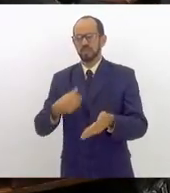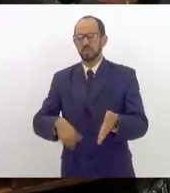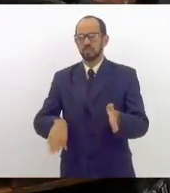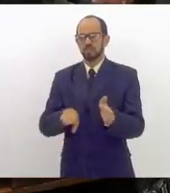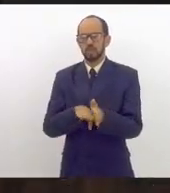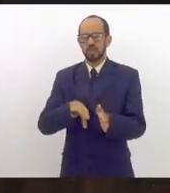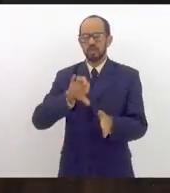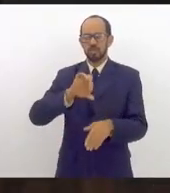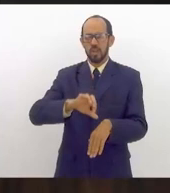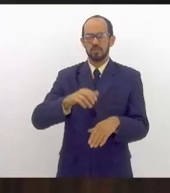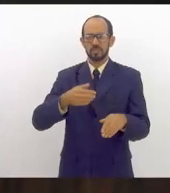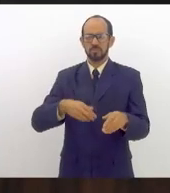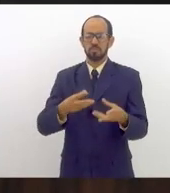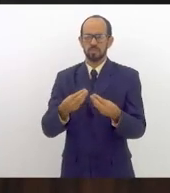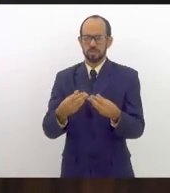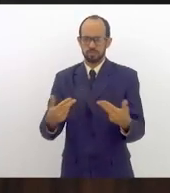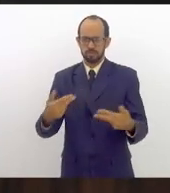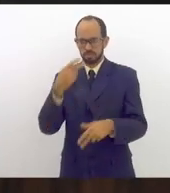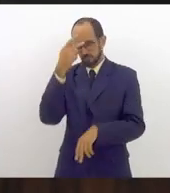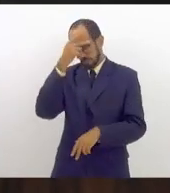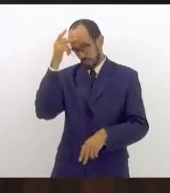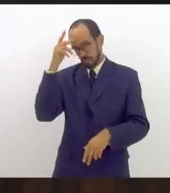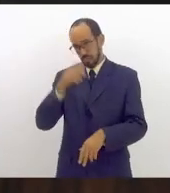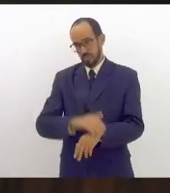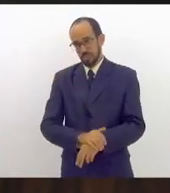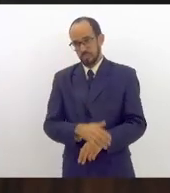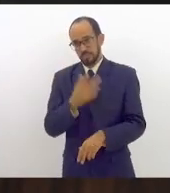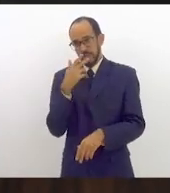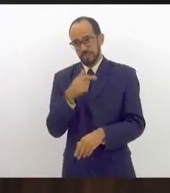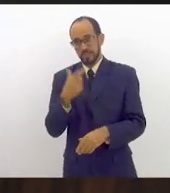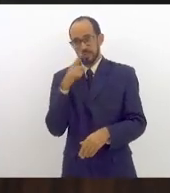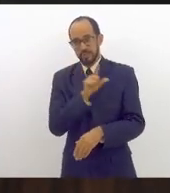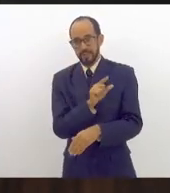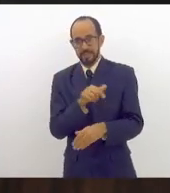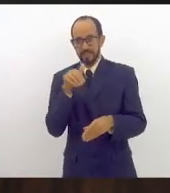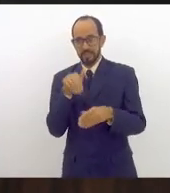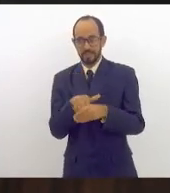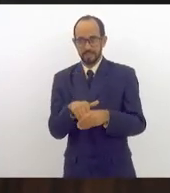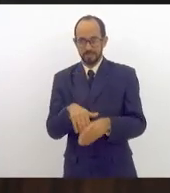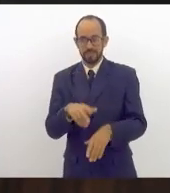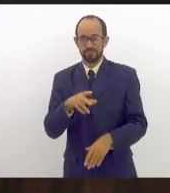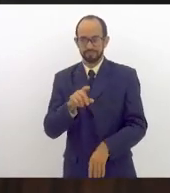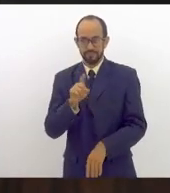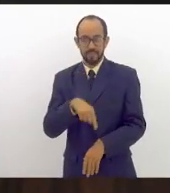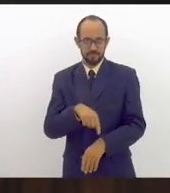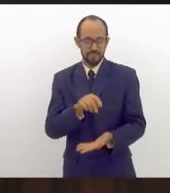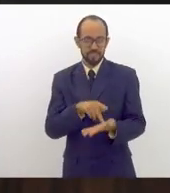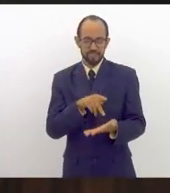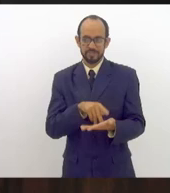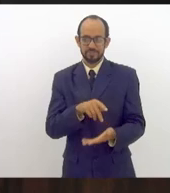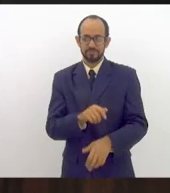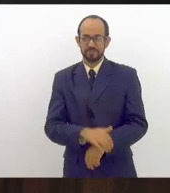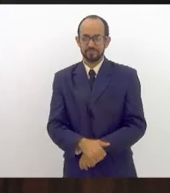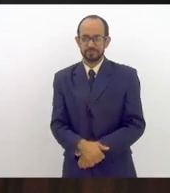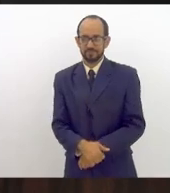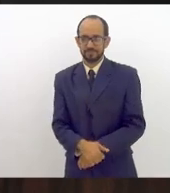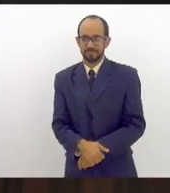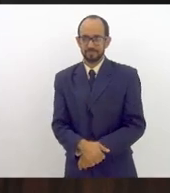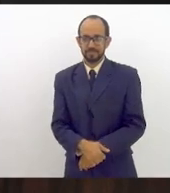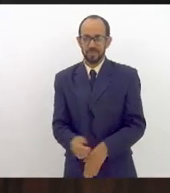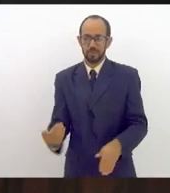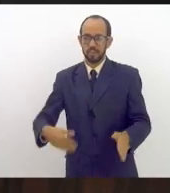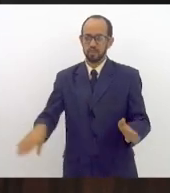de gente. Parece até que eu ganhei a eleição. É. Tenho que chegar todos os